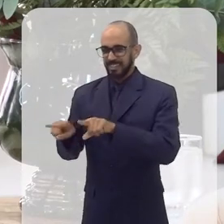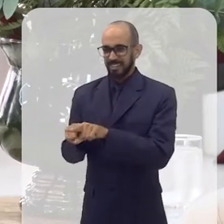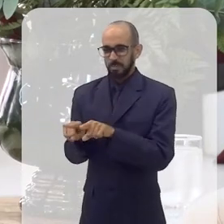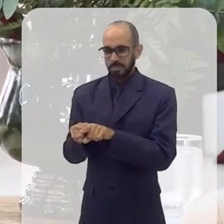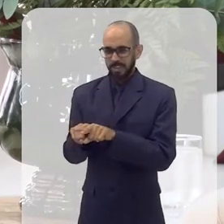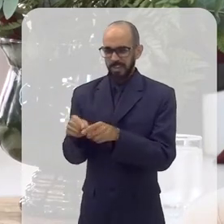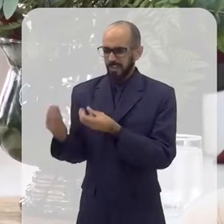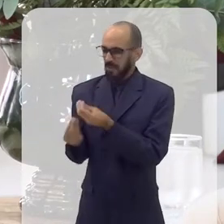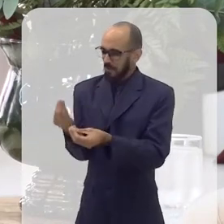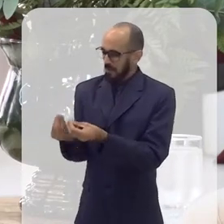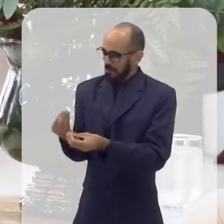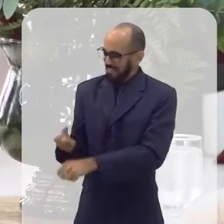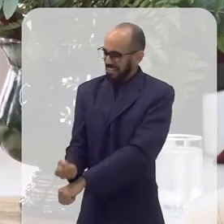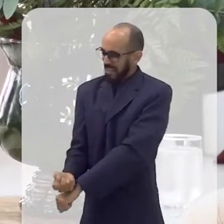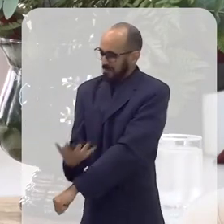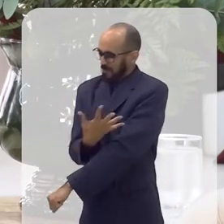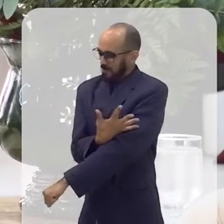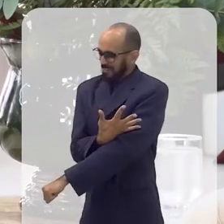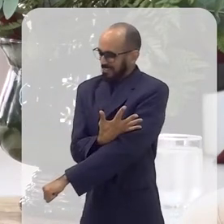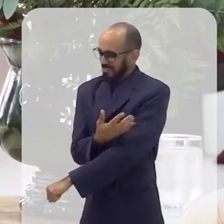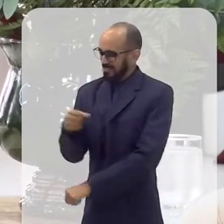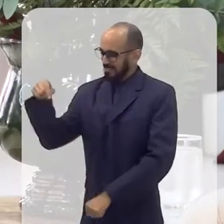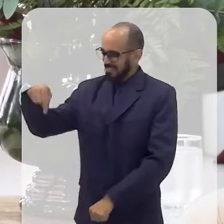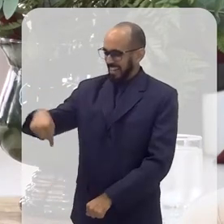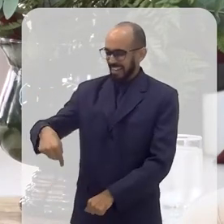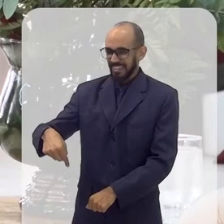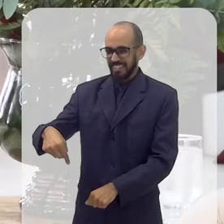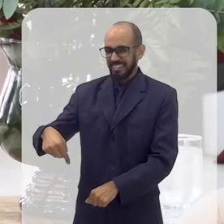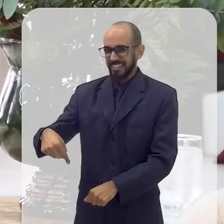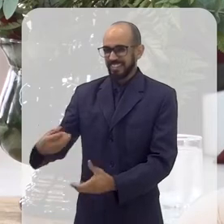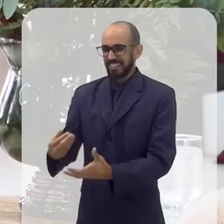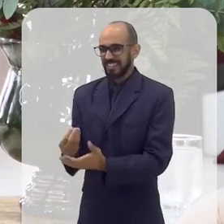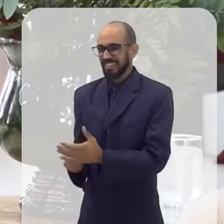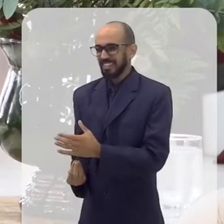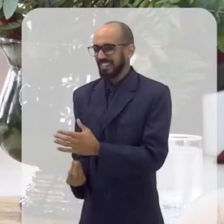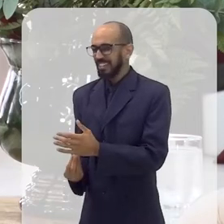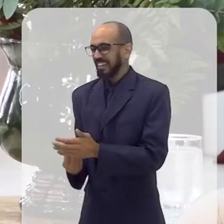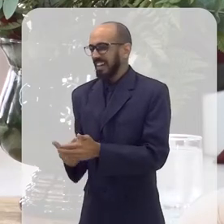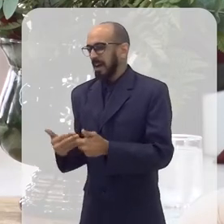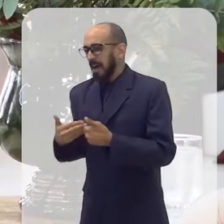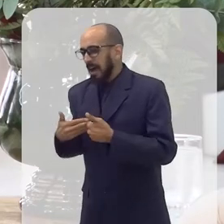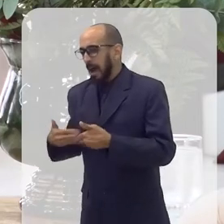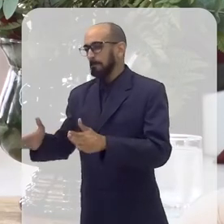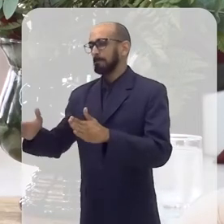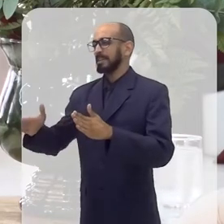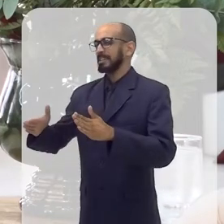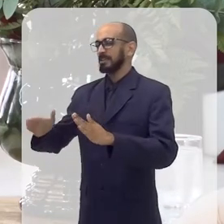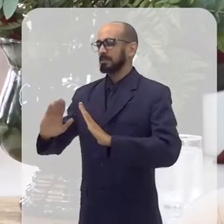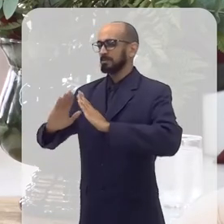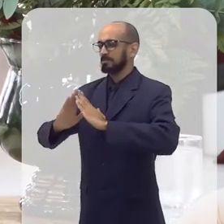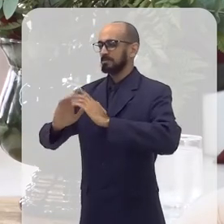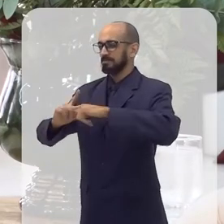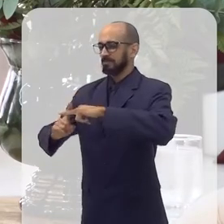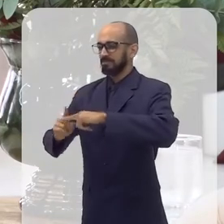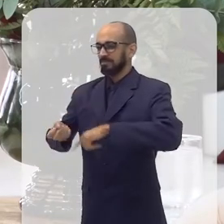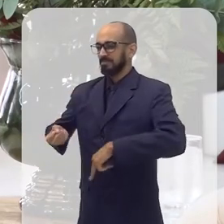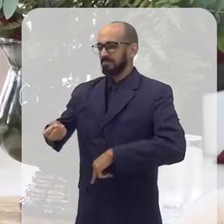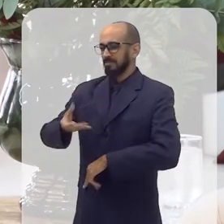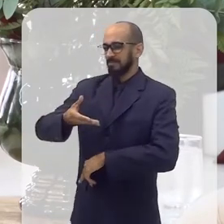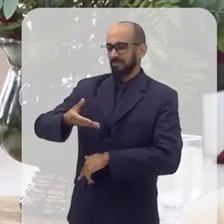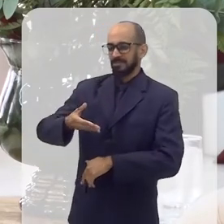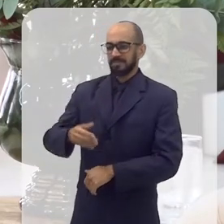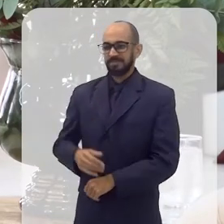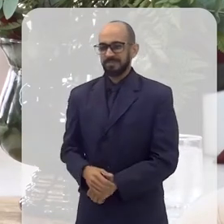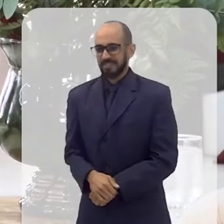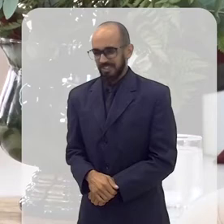igreja. Como é que é essa emoção de estar aqui inaugurando esse templo